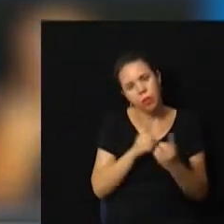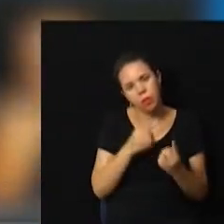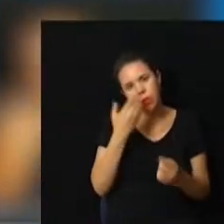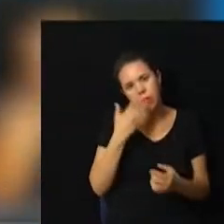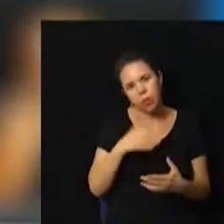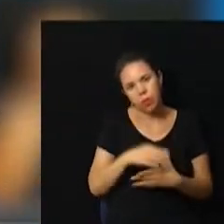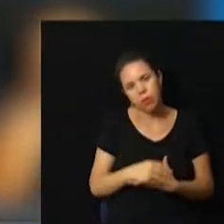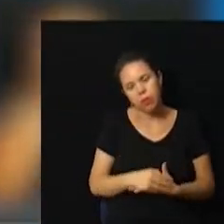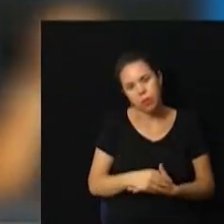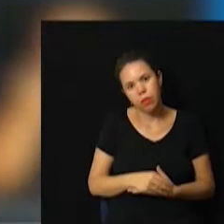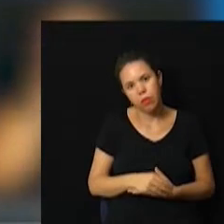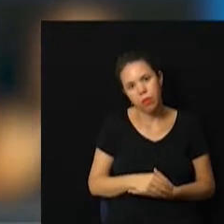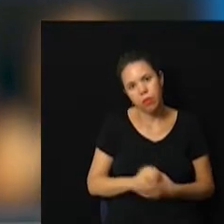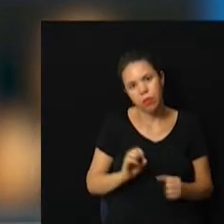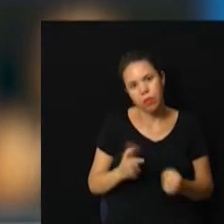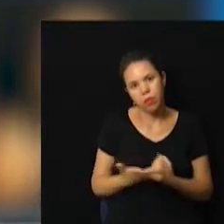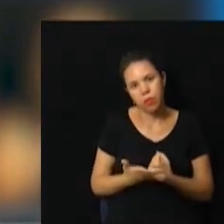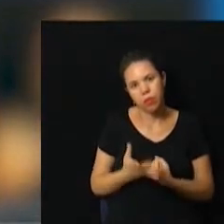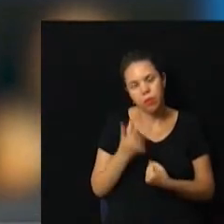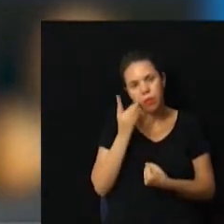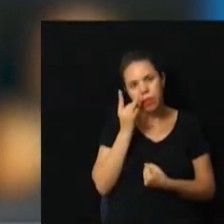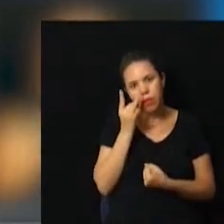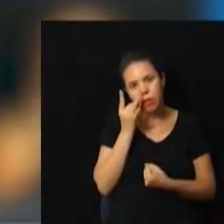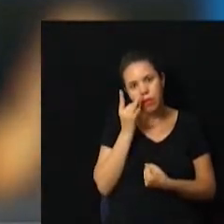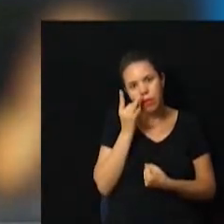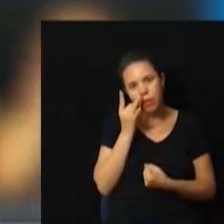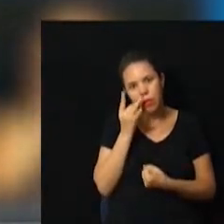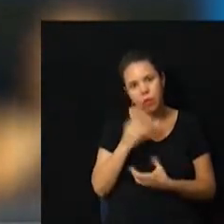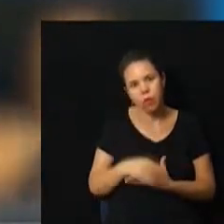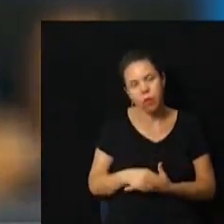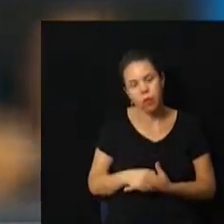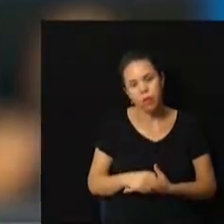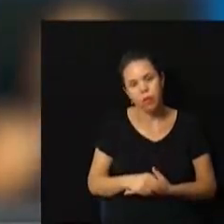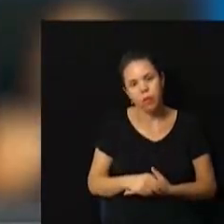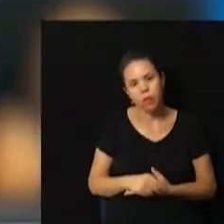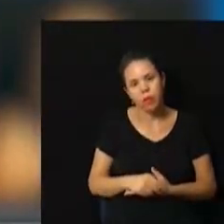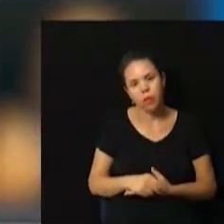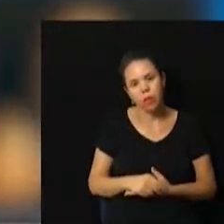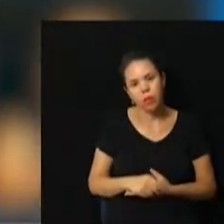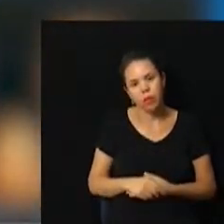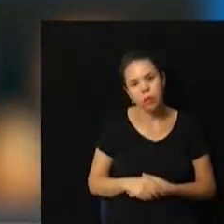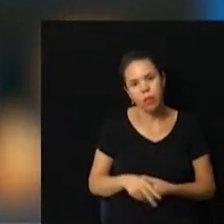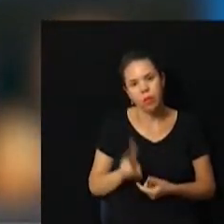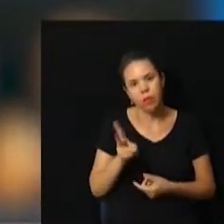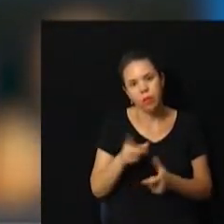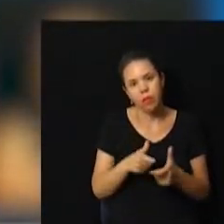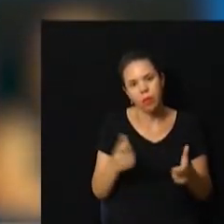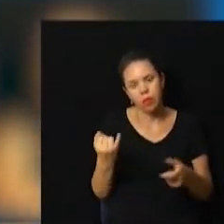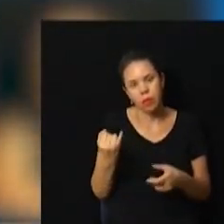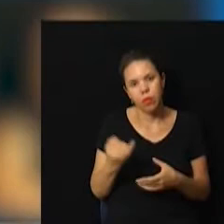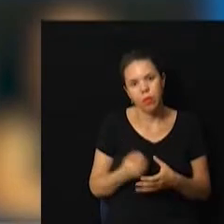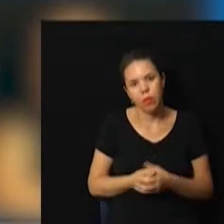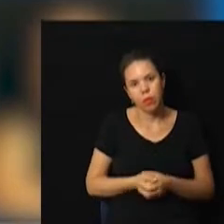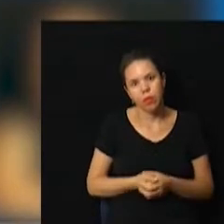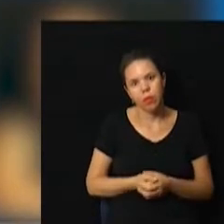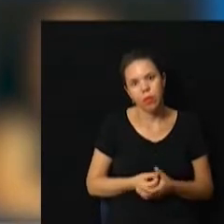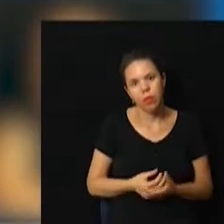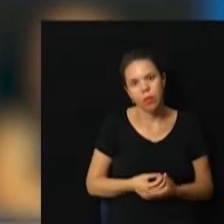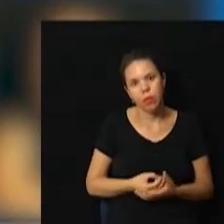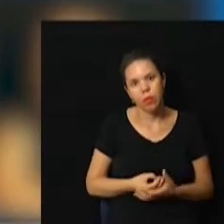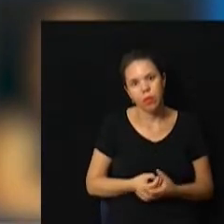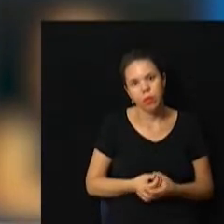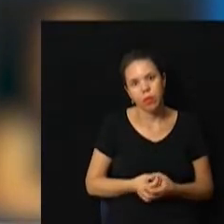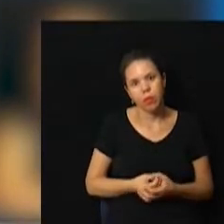Continuamos atendendo as crianças. A Covid presente em picos aumenta, diminui, mas sempre com demanda